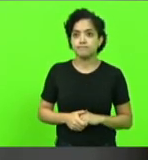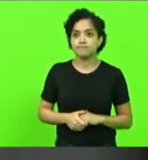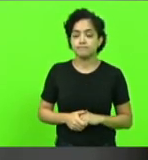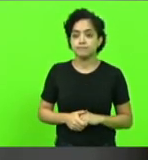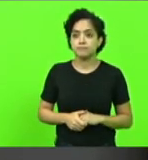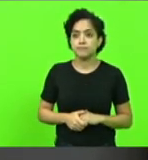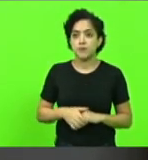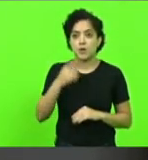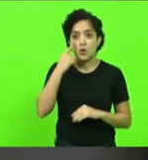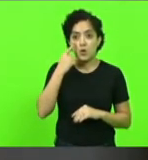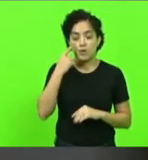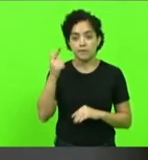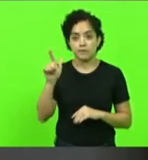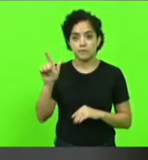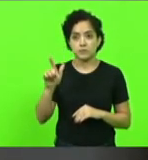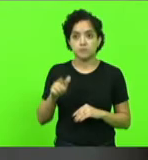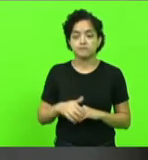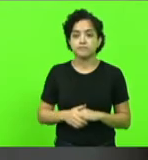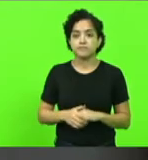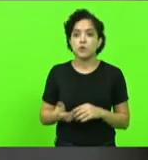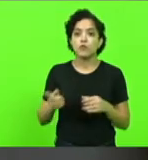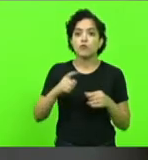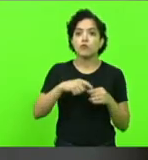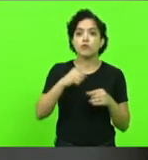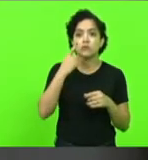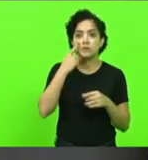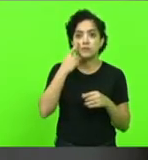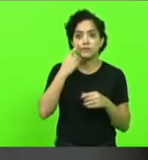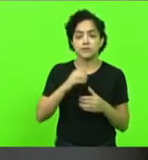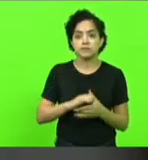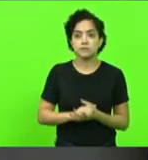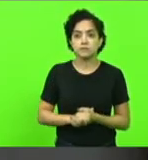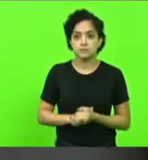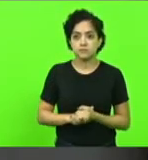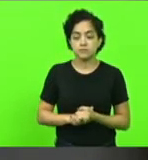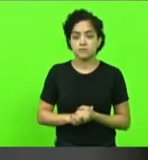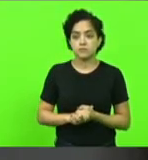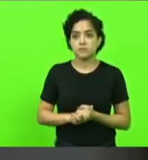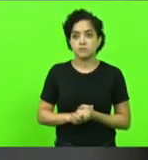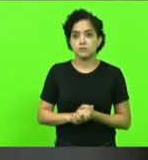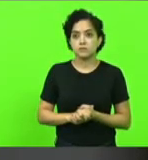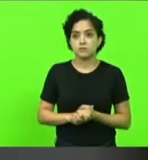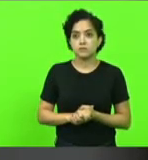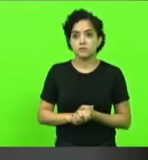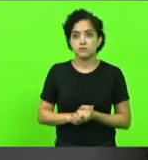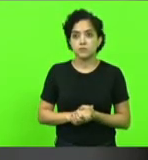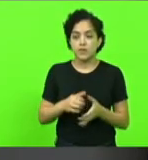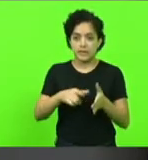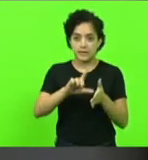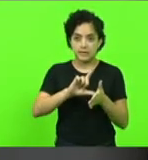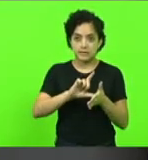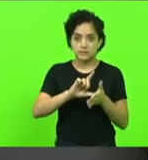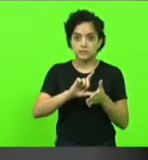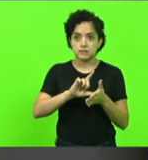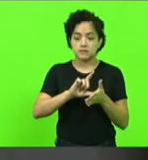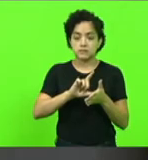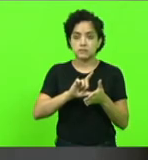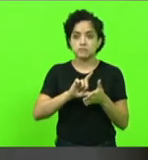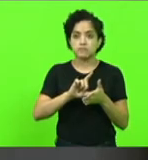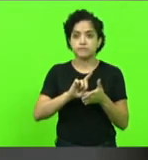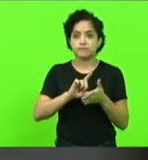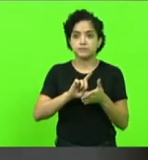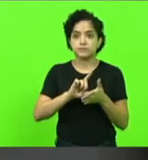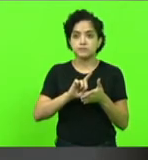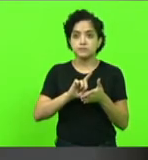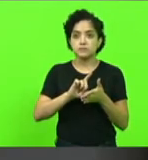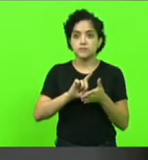Olha outro. Volta lá, esse daí. Tem um anterior a esse? Esse é o do